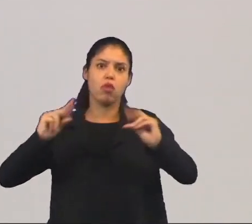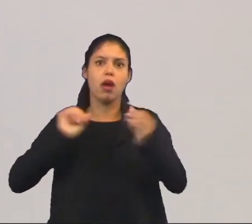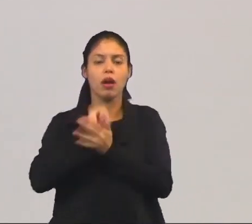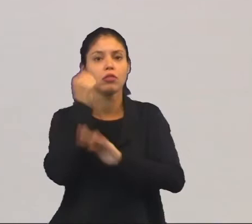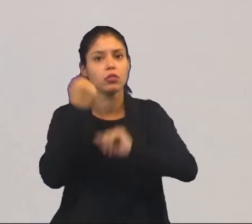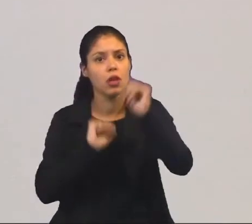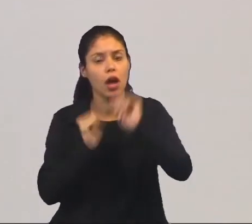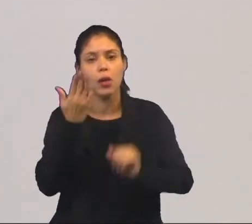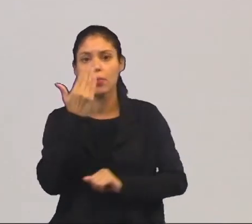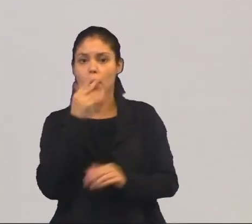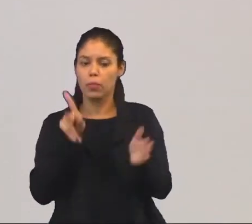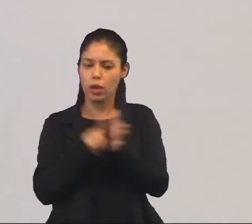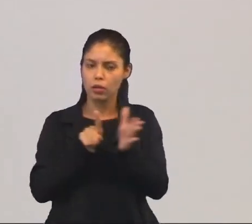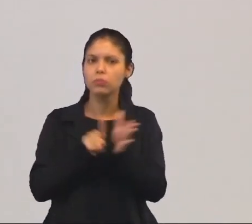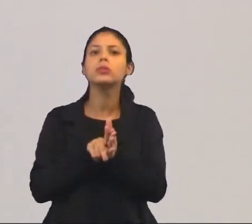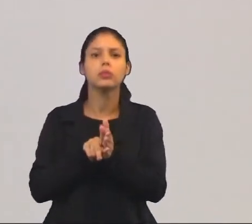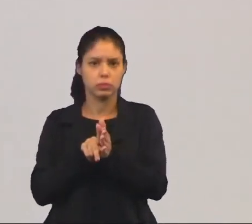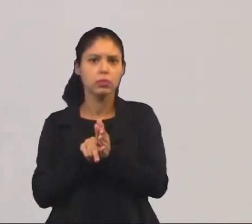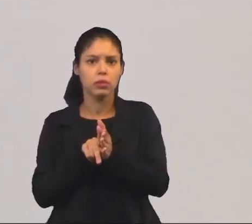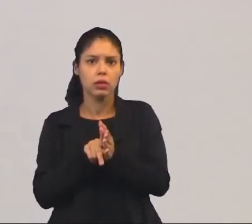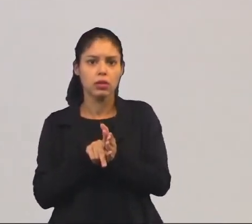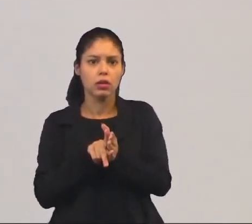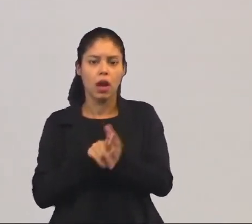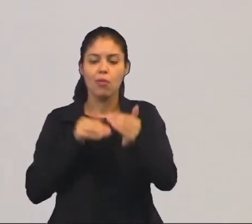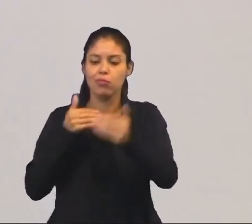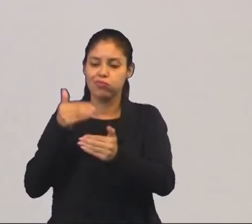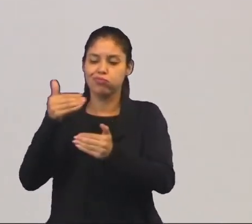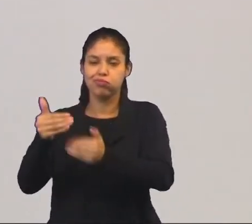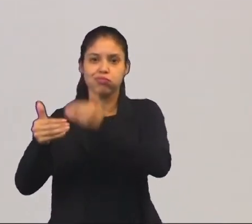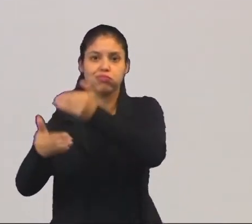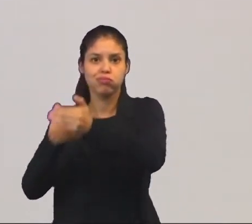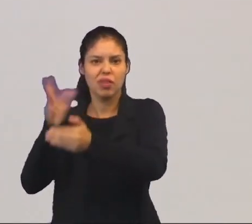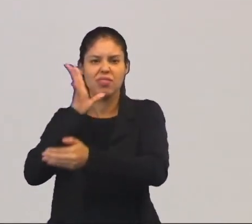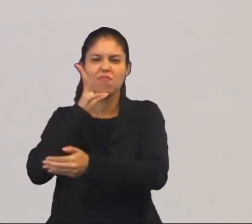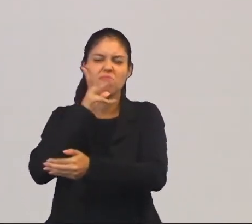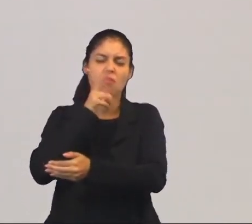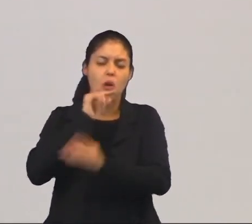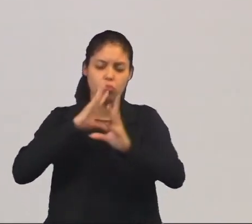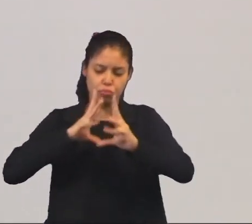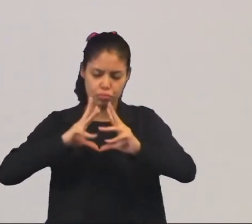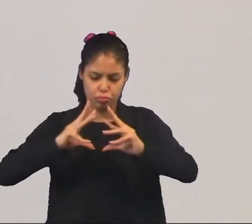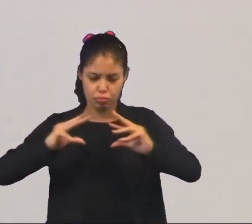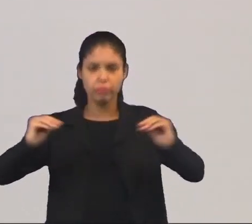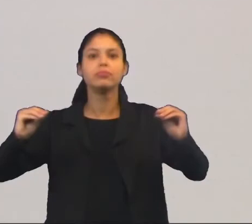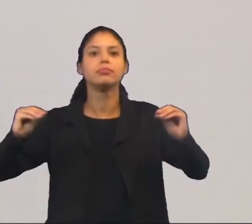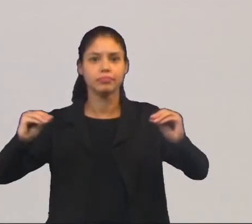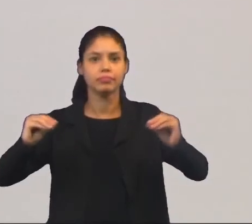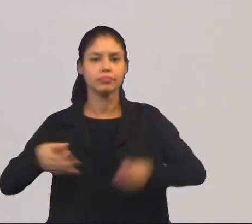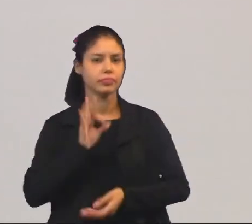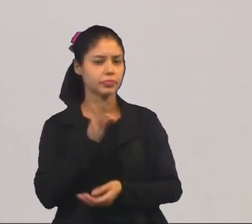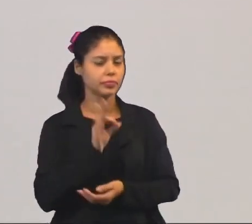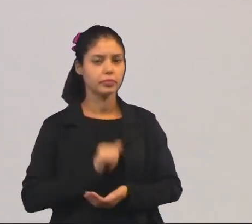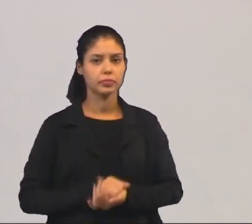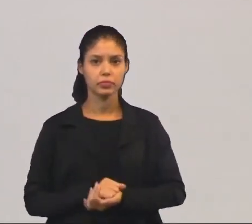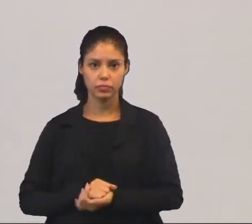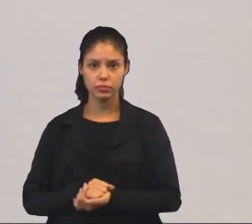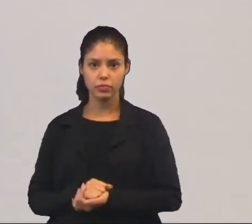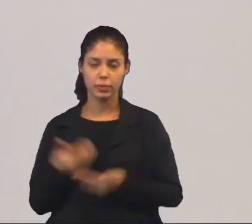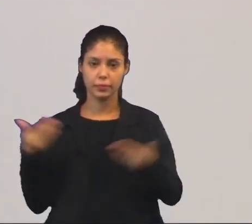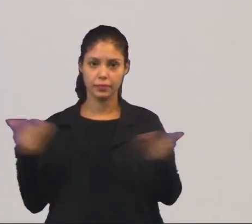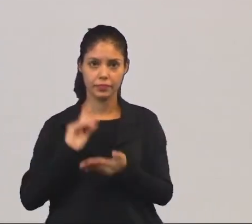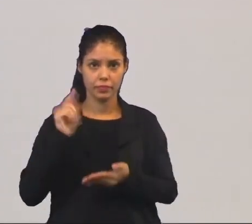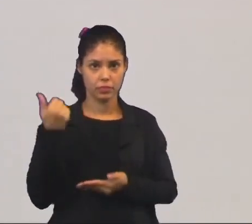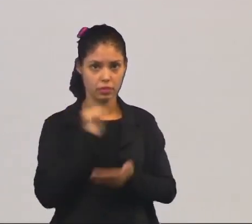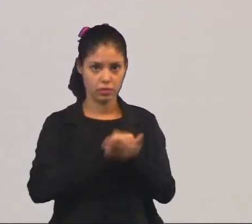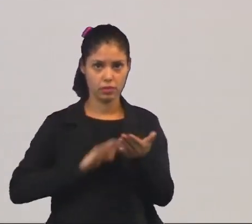a vida útil desse alimento seja o quê? Prolongada, né? Seja estendida. Tudo bem? Certinho, então. Vamos